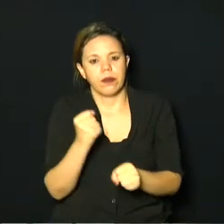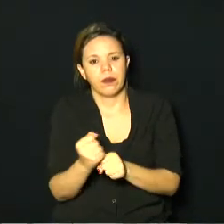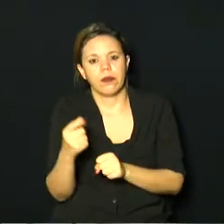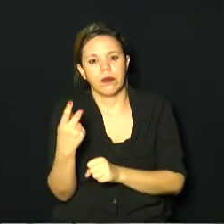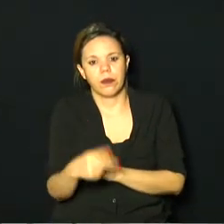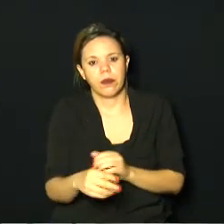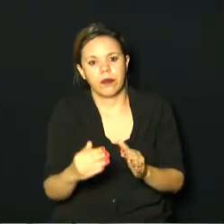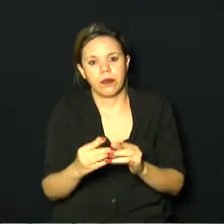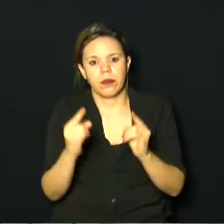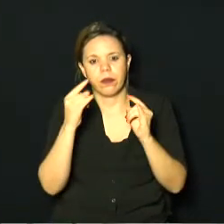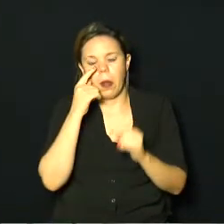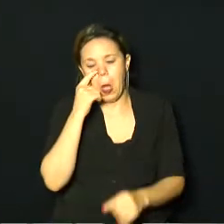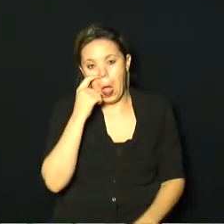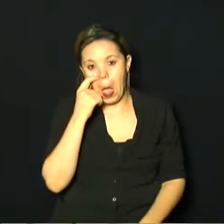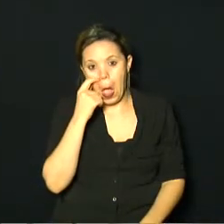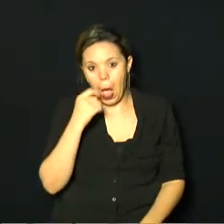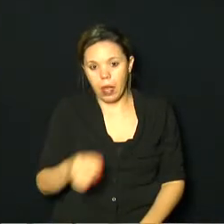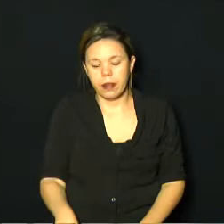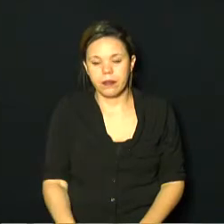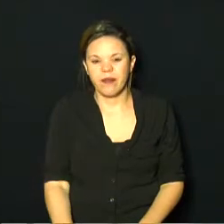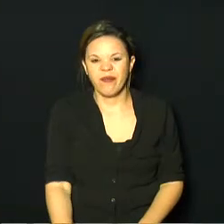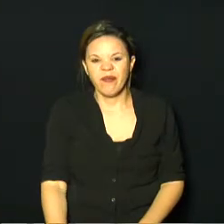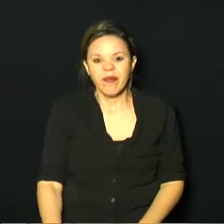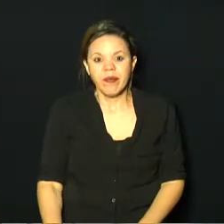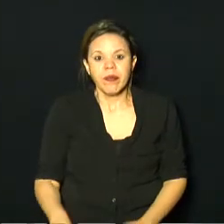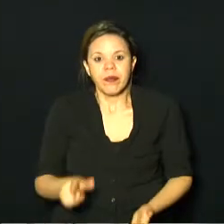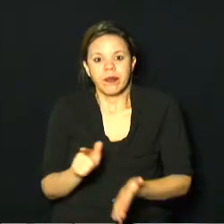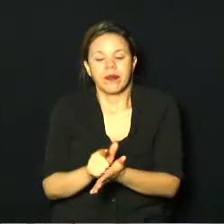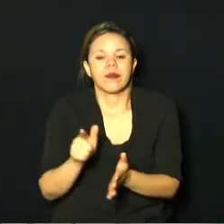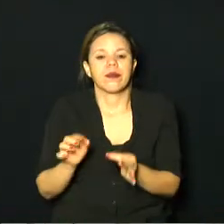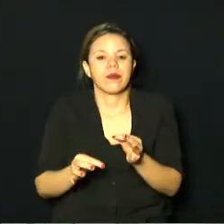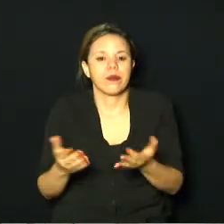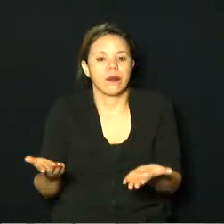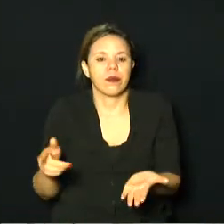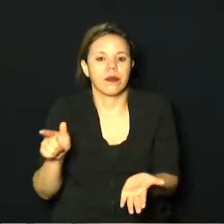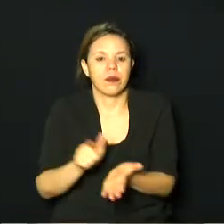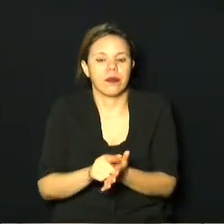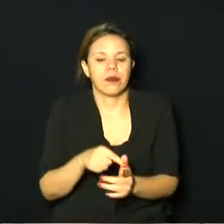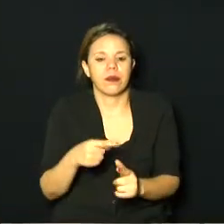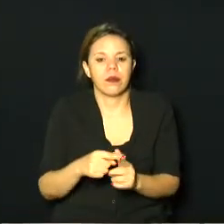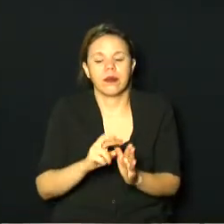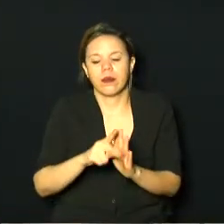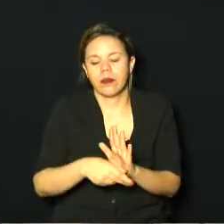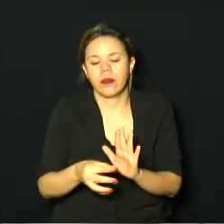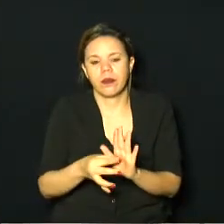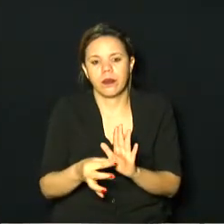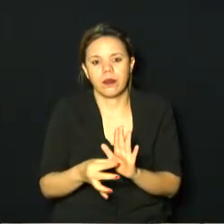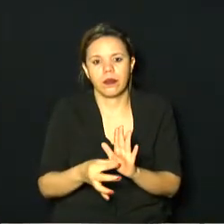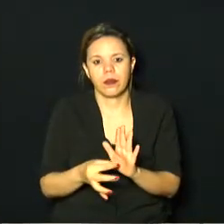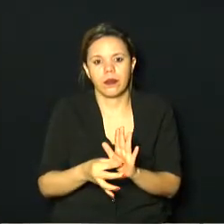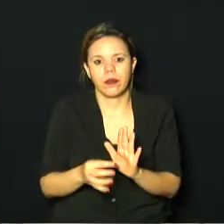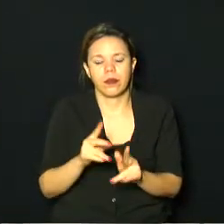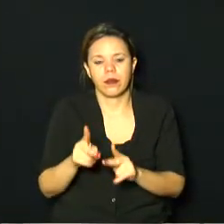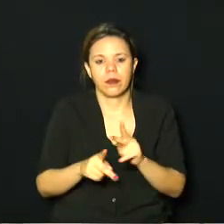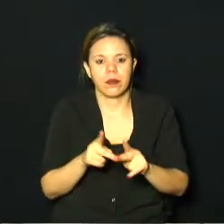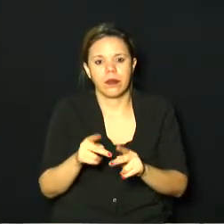os seus imóveis. Então, esses encaminhamentos sugeridos, mais várias sugestões aqui que